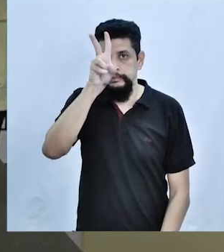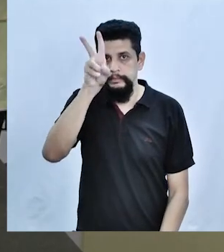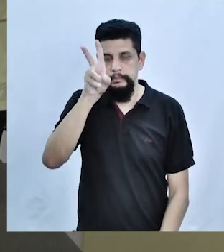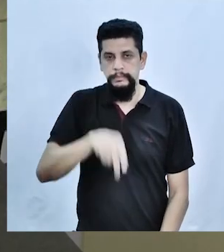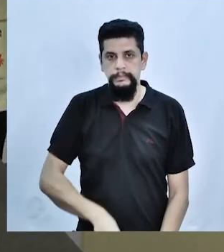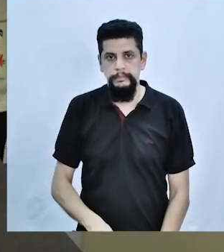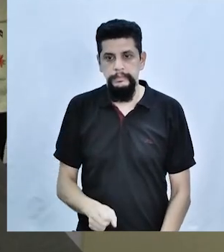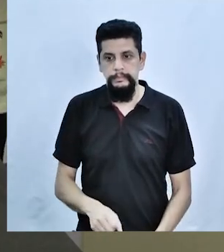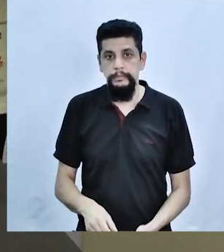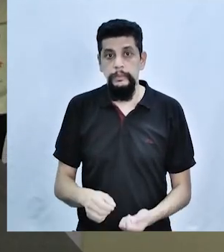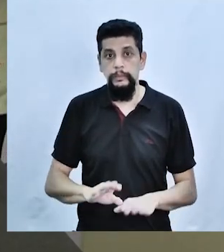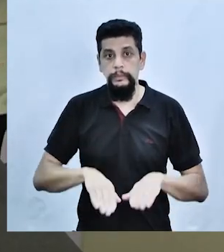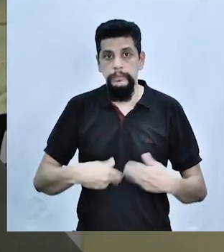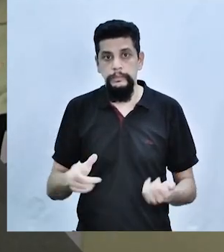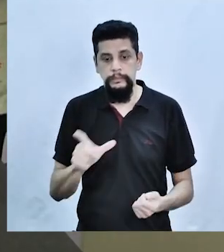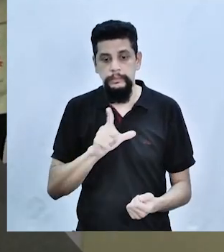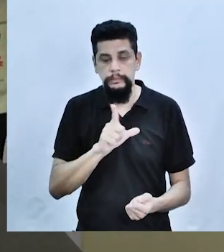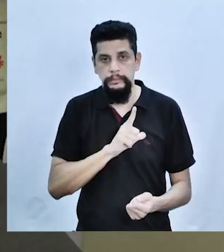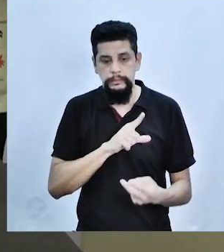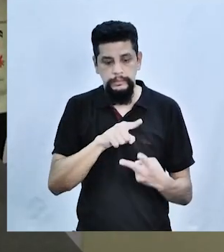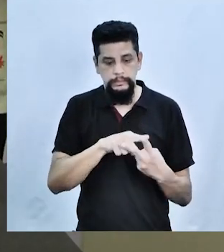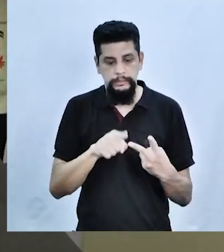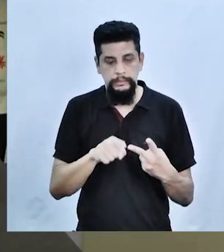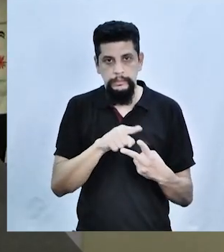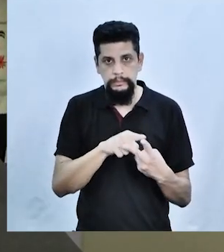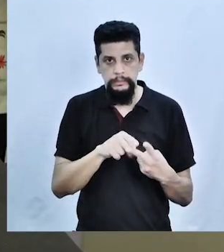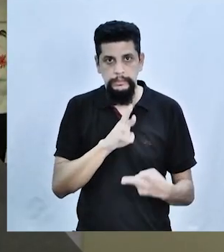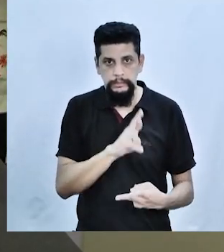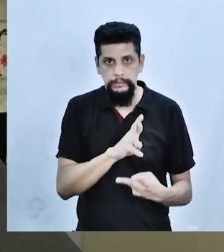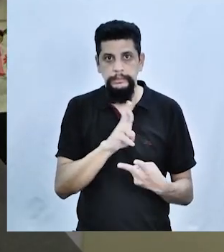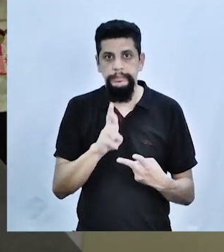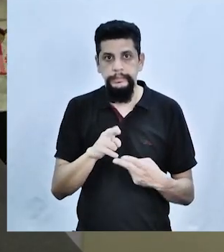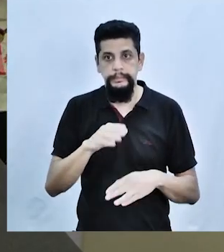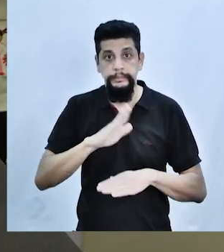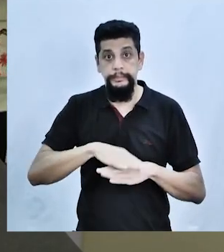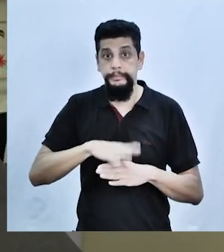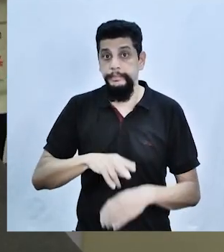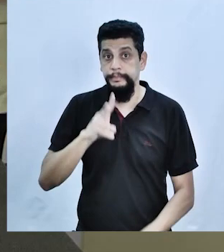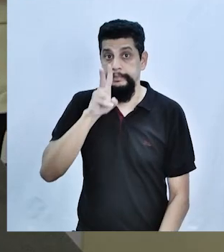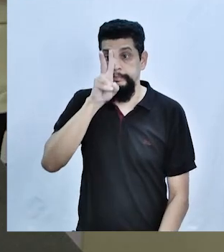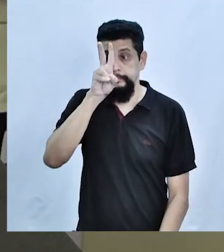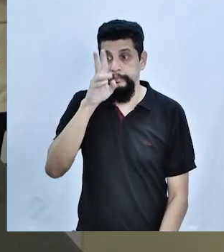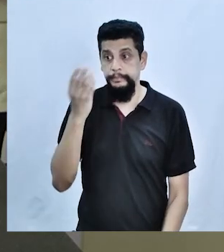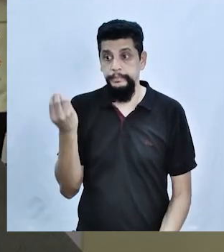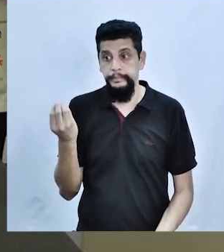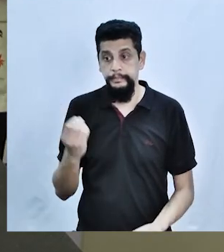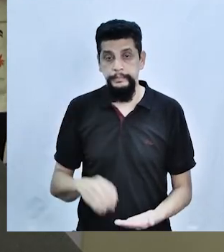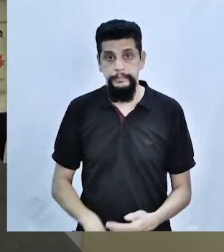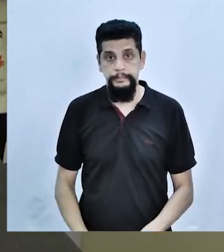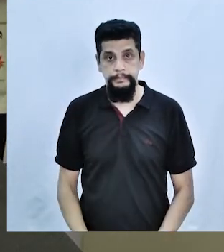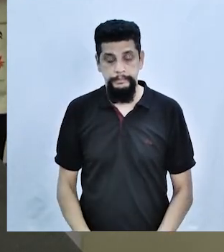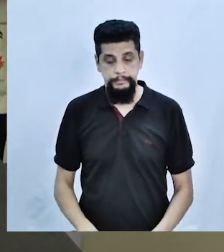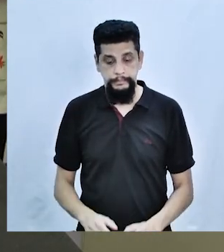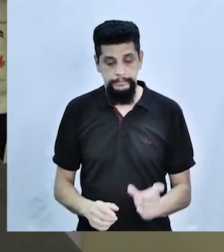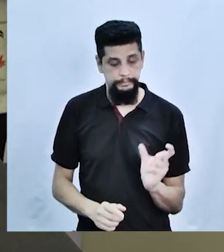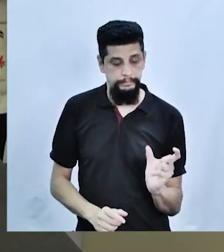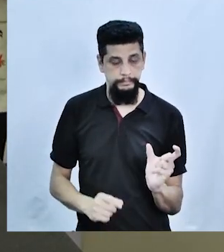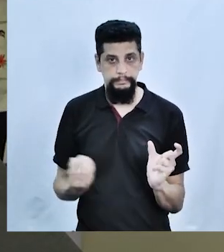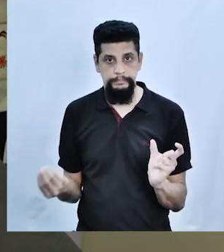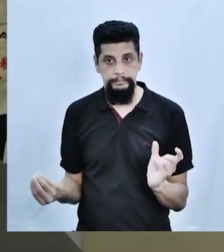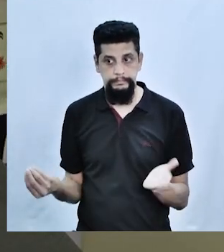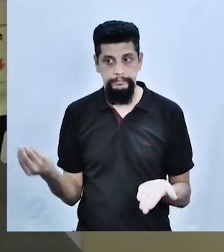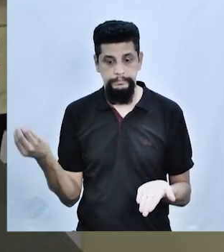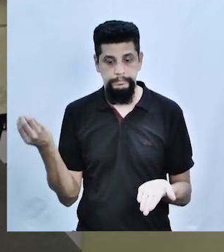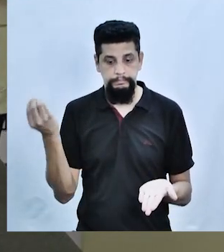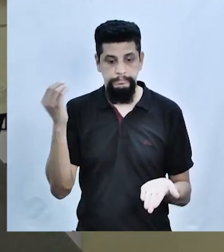E nós falamos que quando tem dois R's, fica mais forte. Então, olha aqui, ó. Vamos colocar os dois R's, que é a única ficha